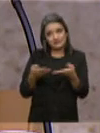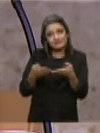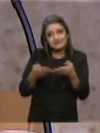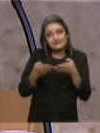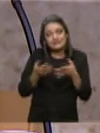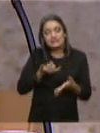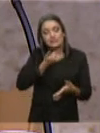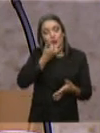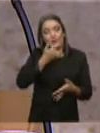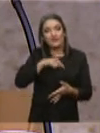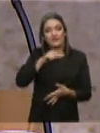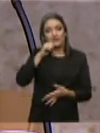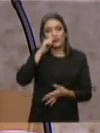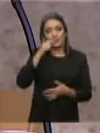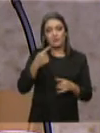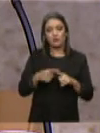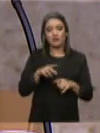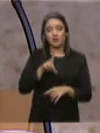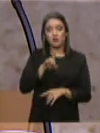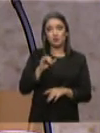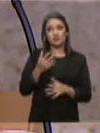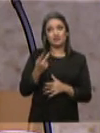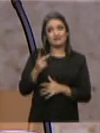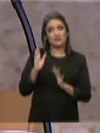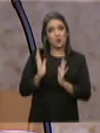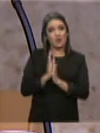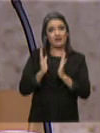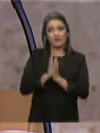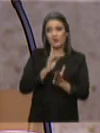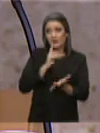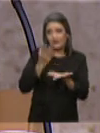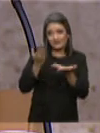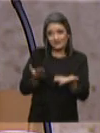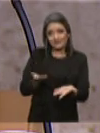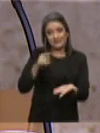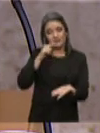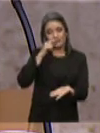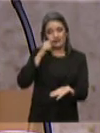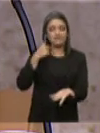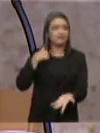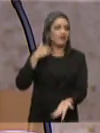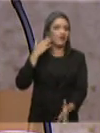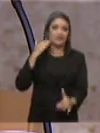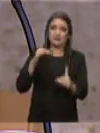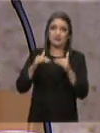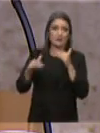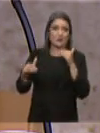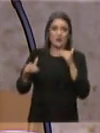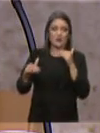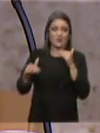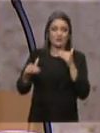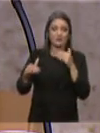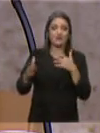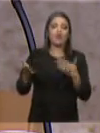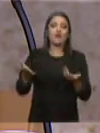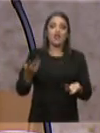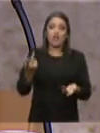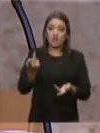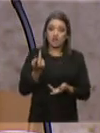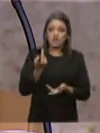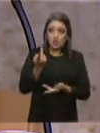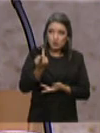Fachin. Logo no dia do aniversário de Vossa Excelência, ministro Fachin, não vou acompanhá-lo. Eu que tenho uma visão de mundo